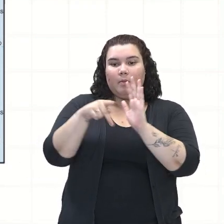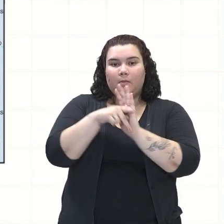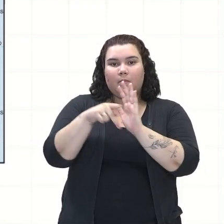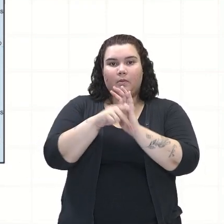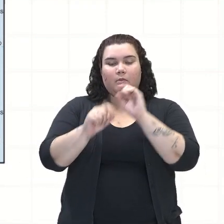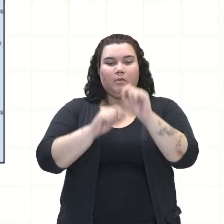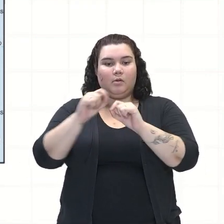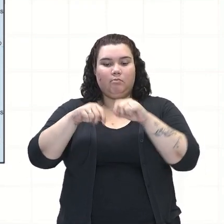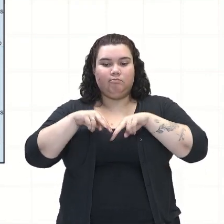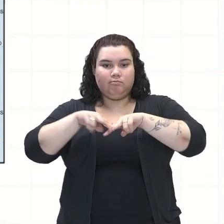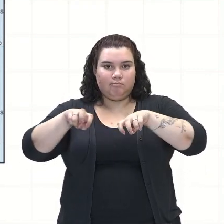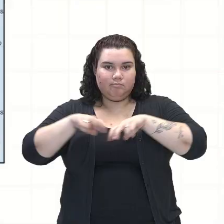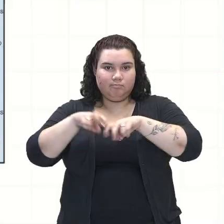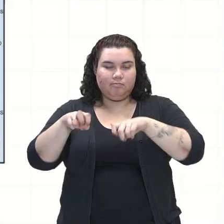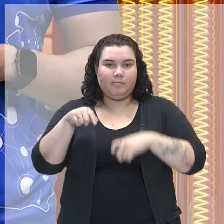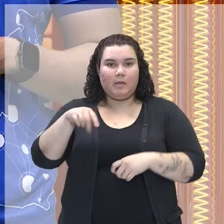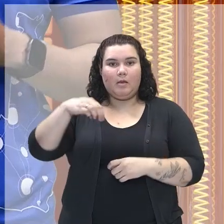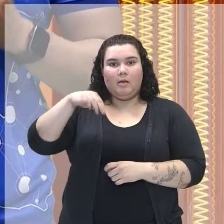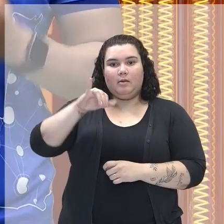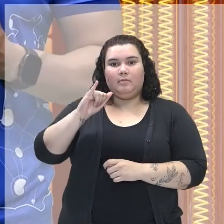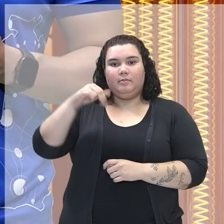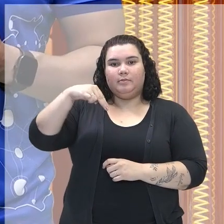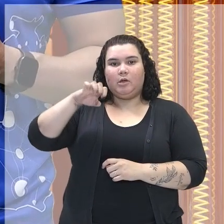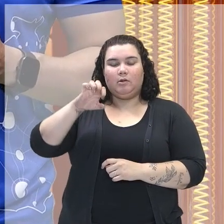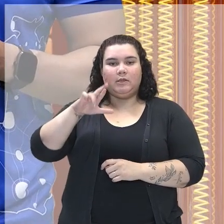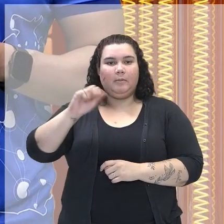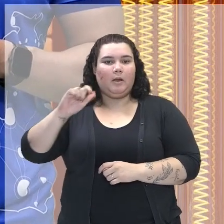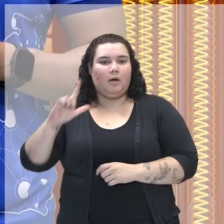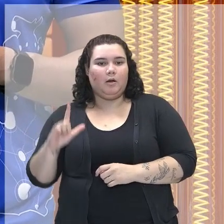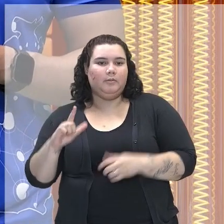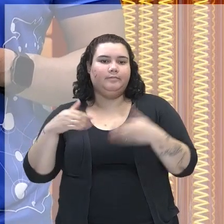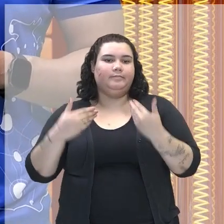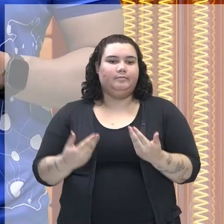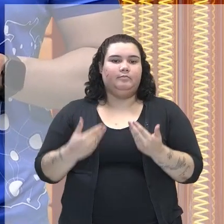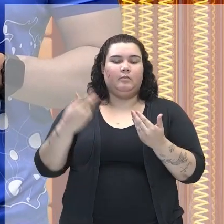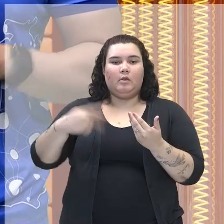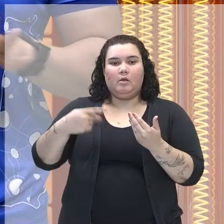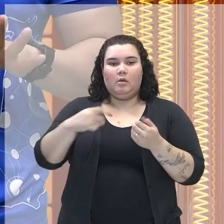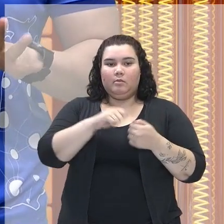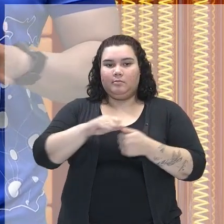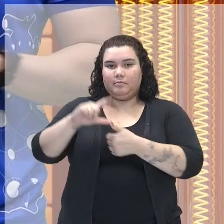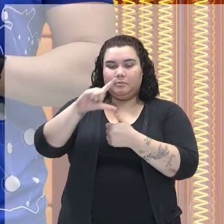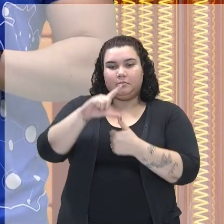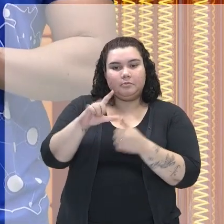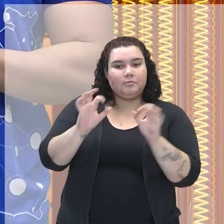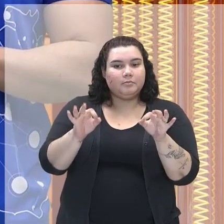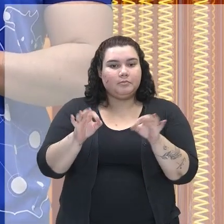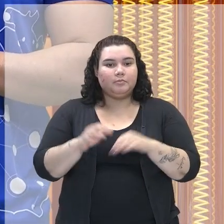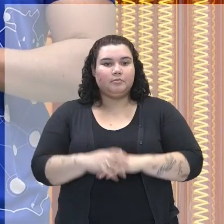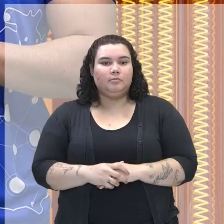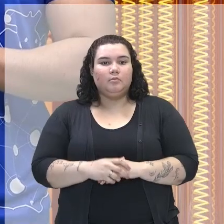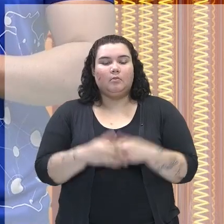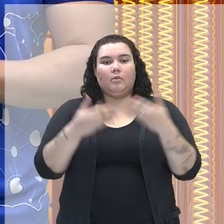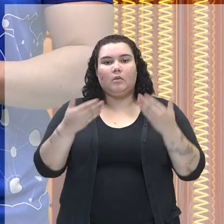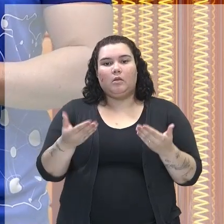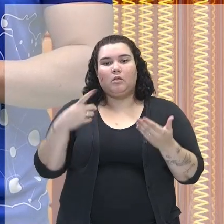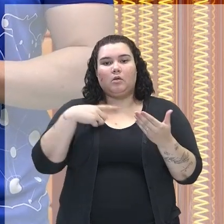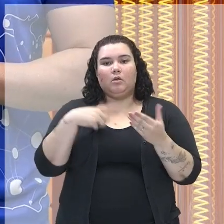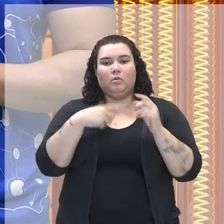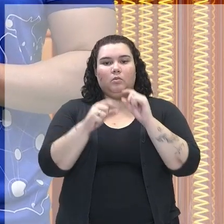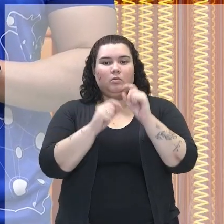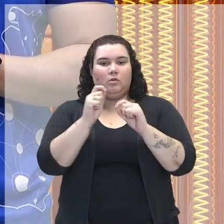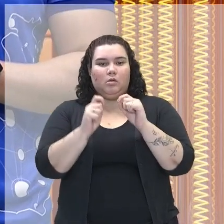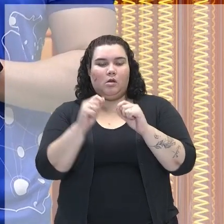falar especificamente do extrativismo vegetal aqui na América Latina. Primeiro, a América Latina ela possui uma